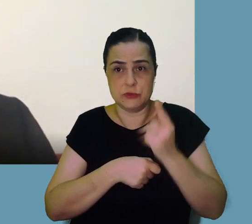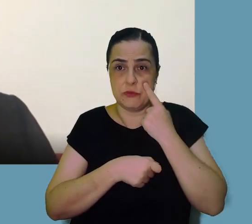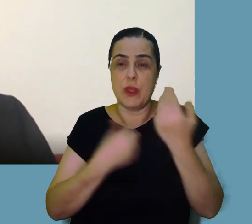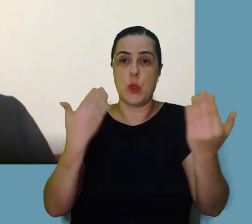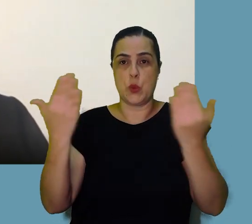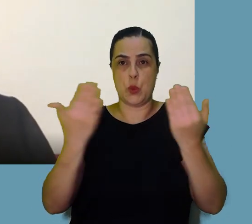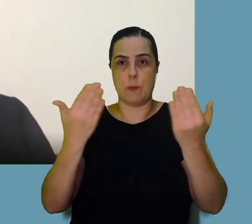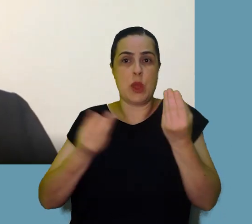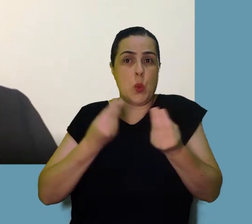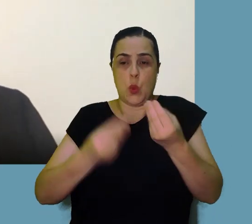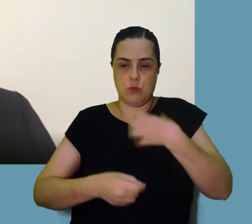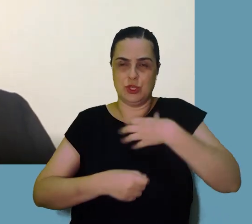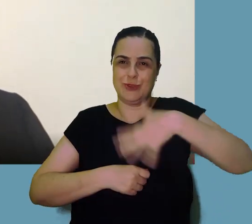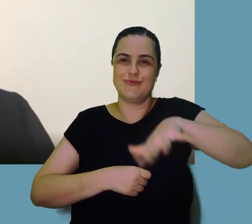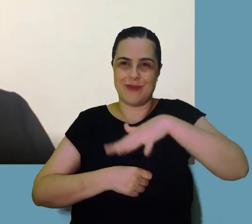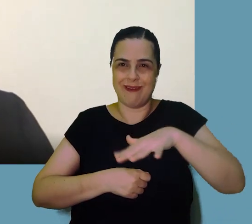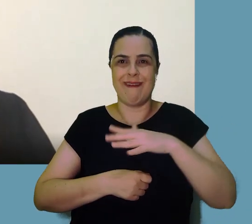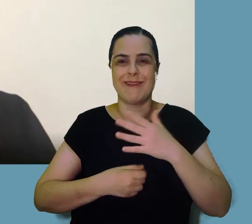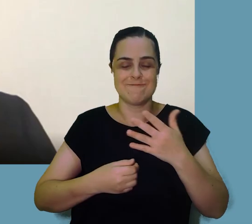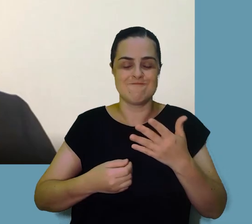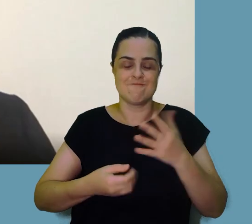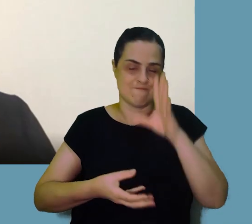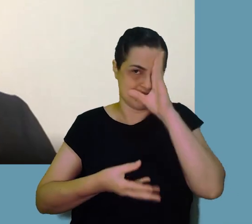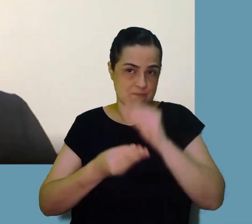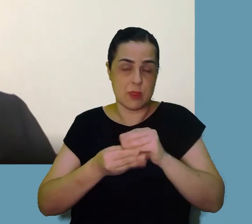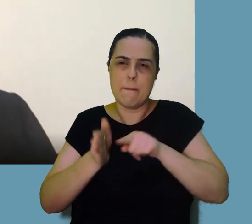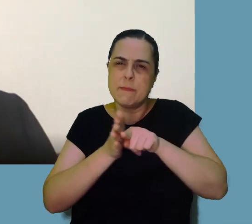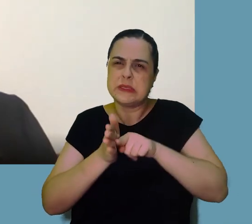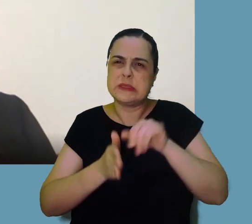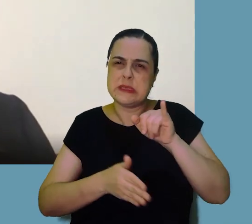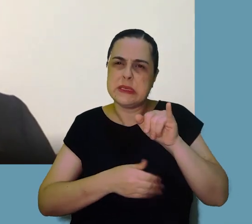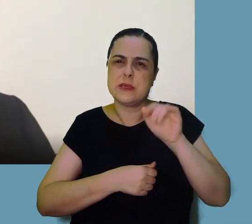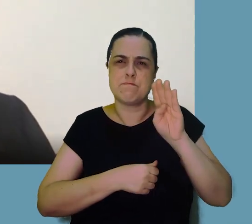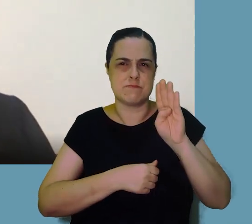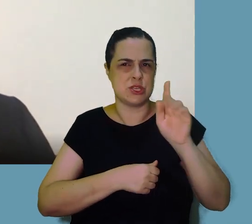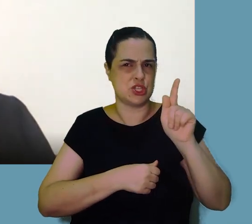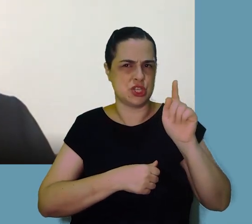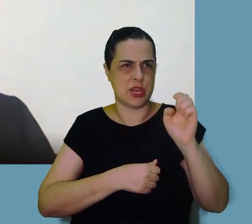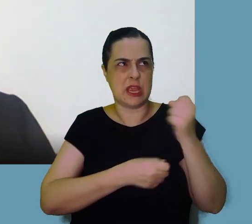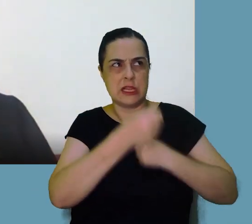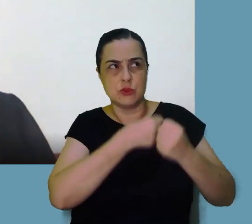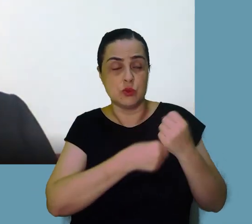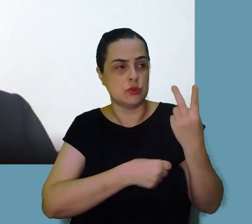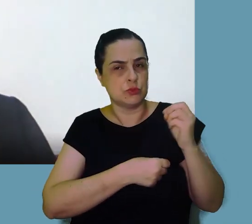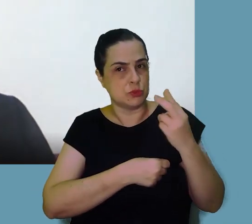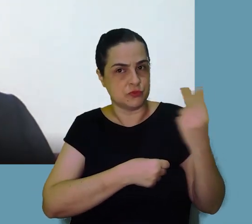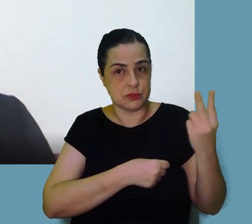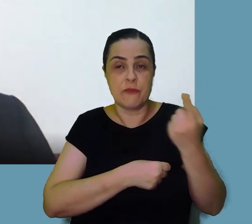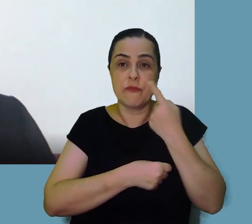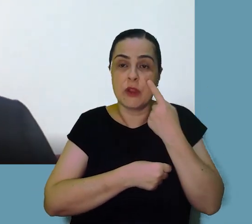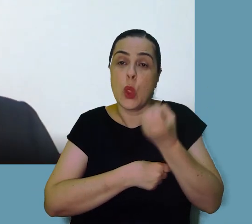gente comparar esse cenário. E a gente tem, eu vi uma pesquisa no IBGE, acho que foi de 2022, que estava trazendo a proporção